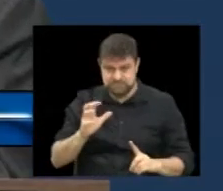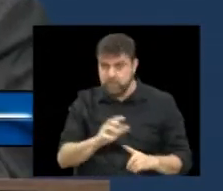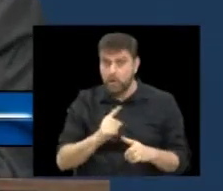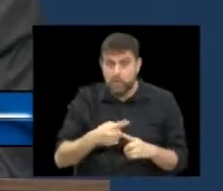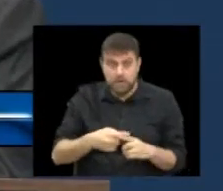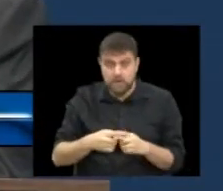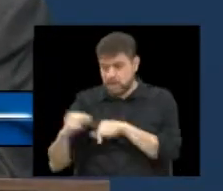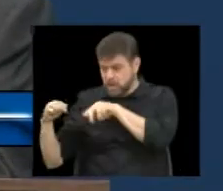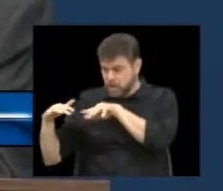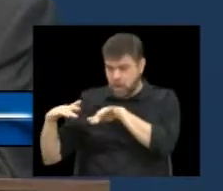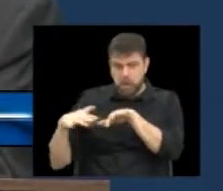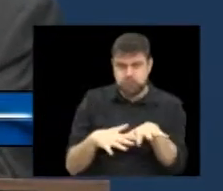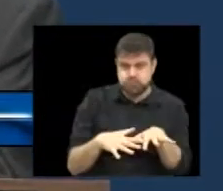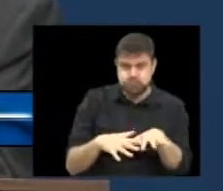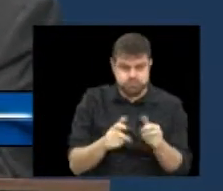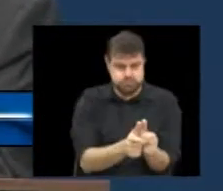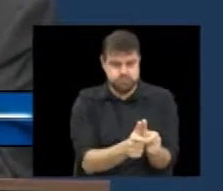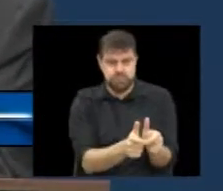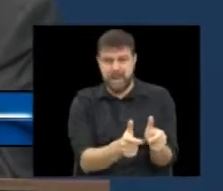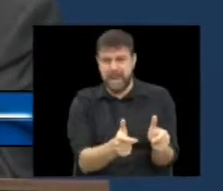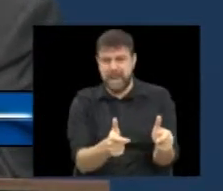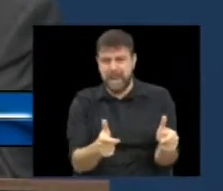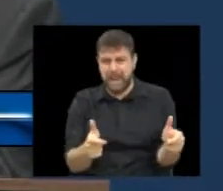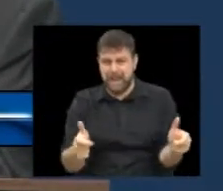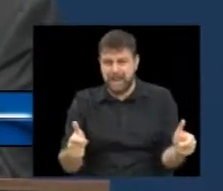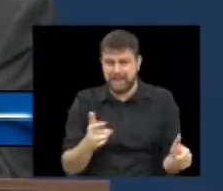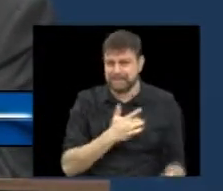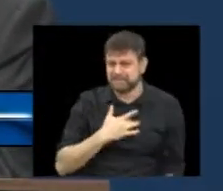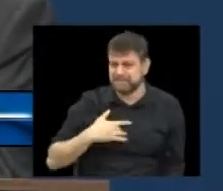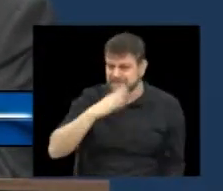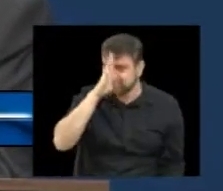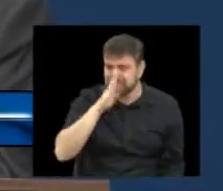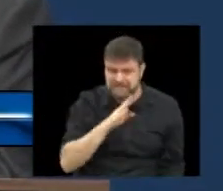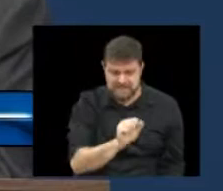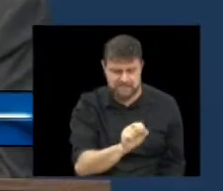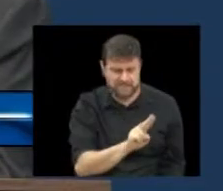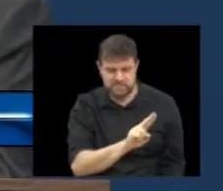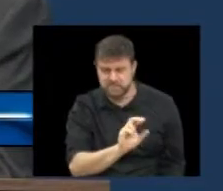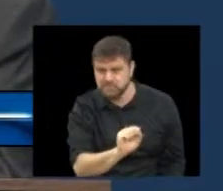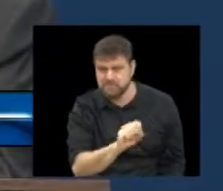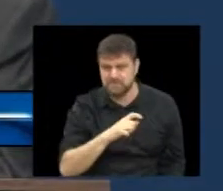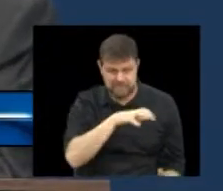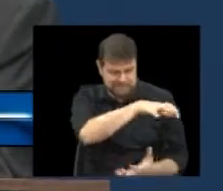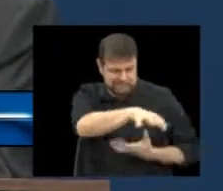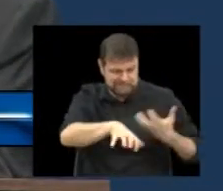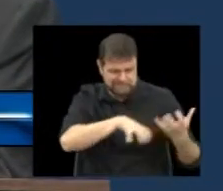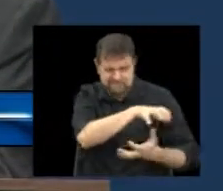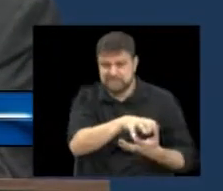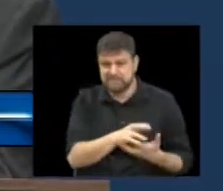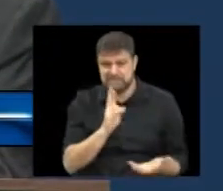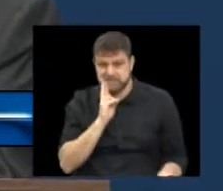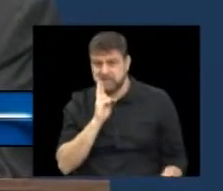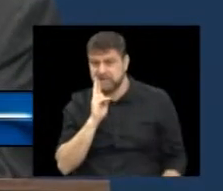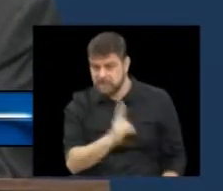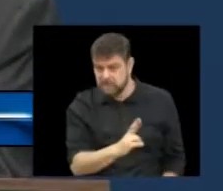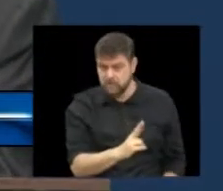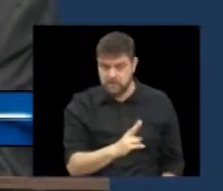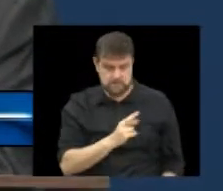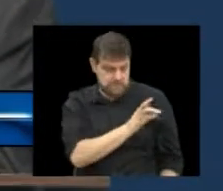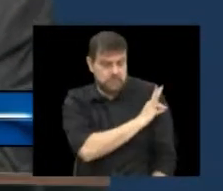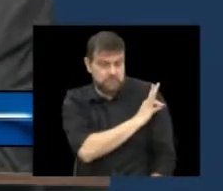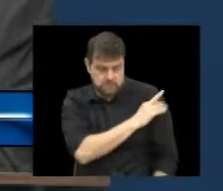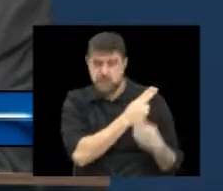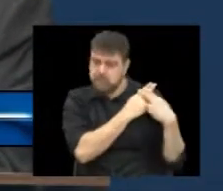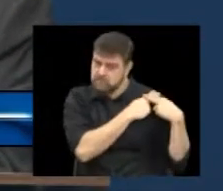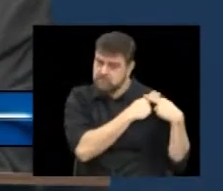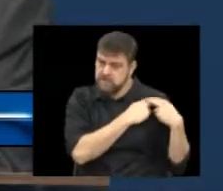usuários chegando no sistema de saúde. O sistema claramente em colapso. A única resposta coerente com a responsabilidade da prefeitura